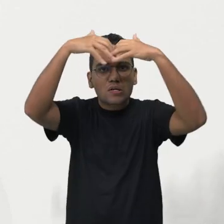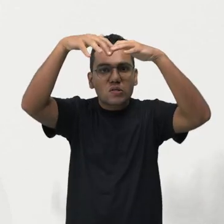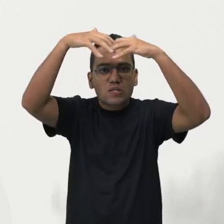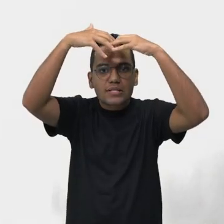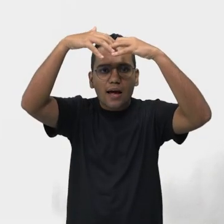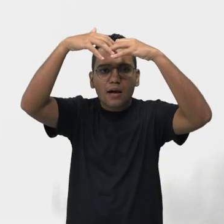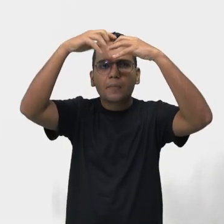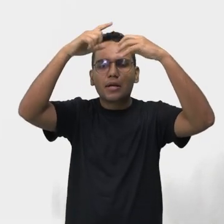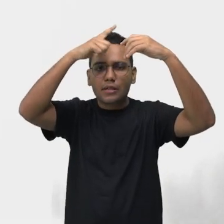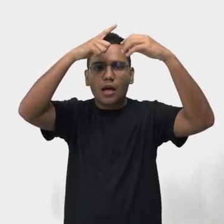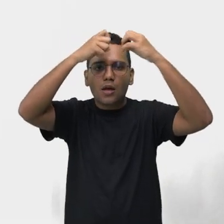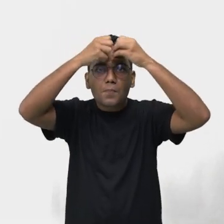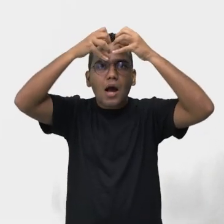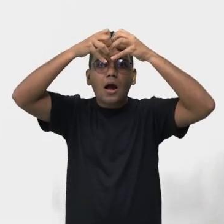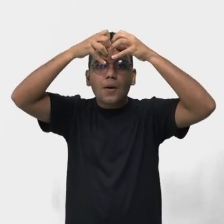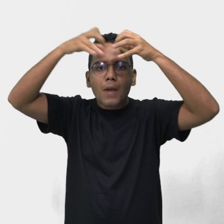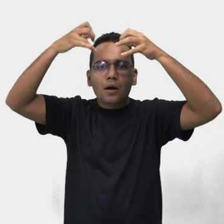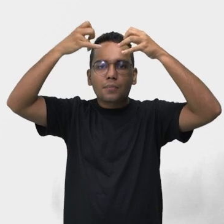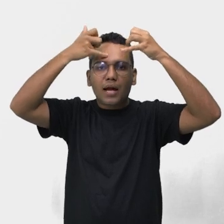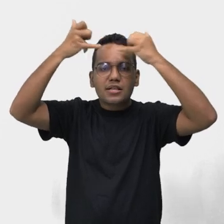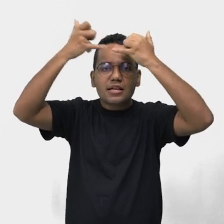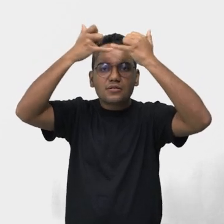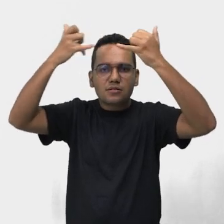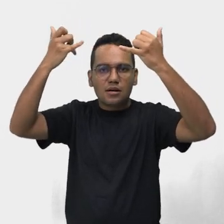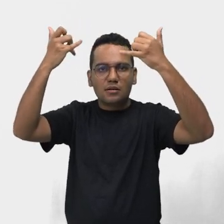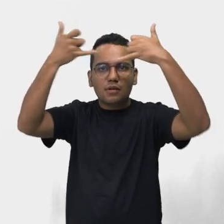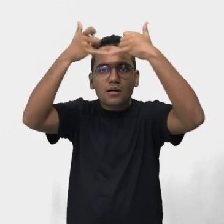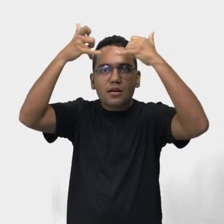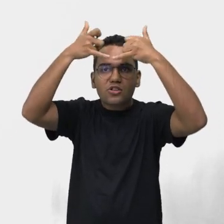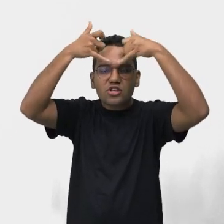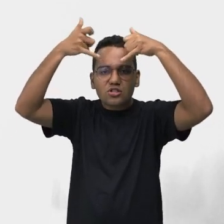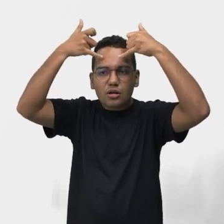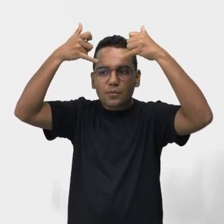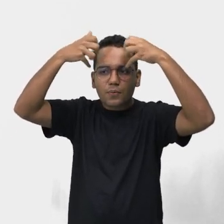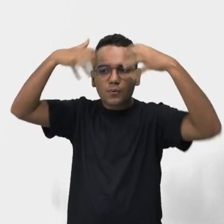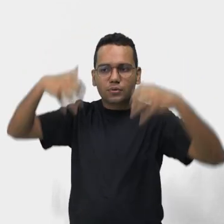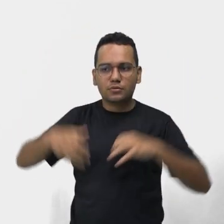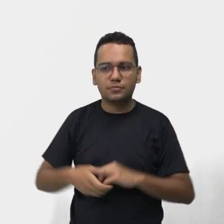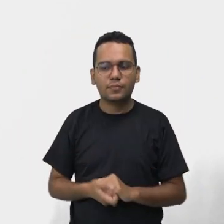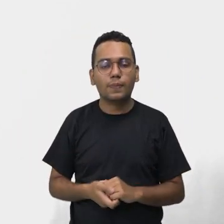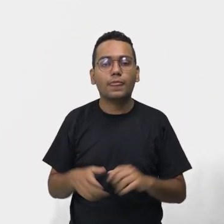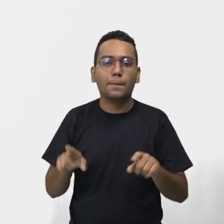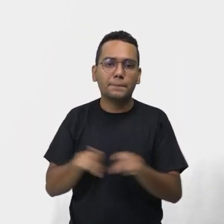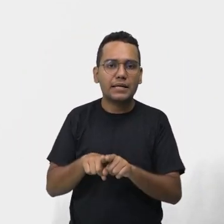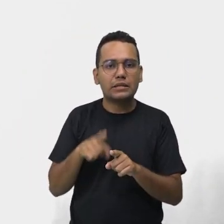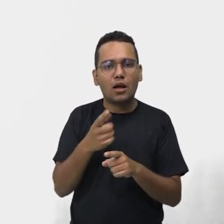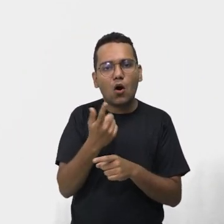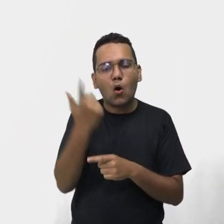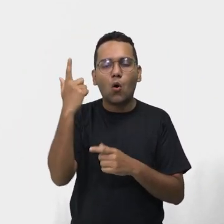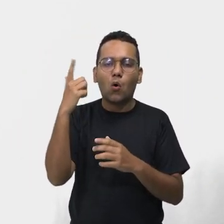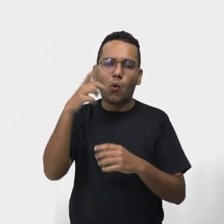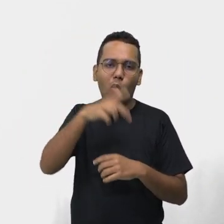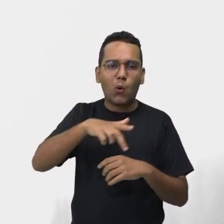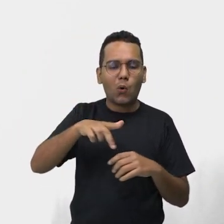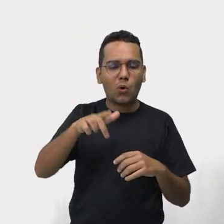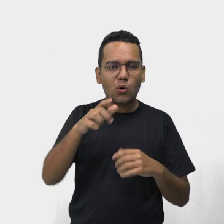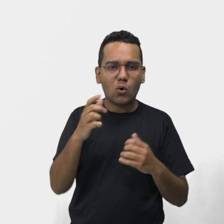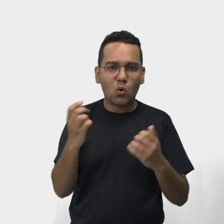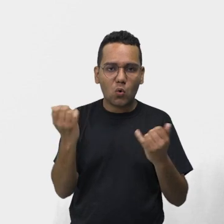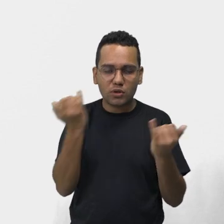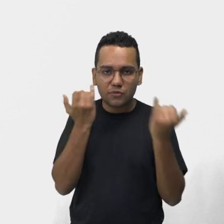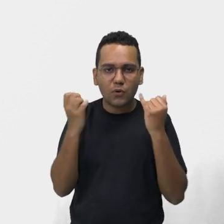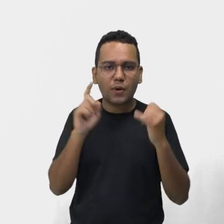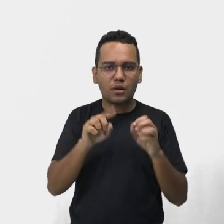por inúmeros impulsos elétricos vindos do cérebro, foi retirada de outro local. Que local é